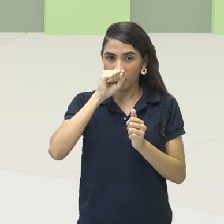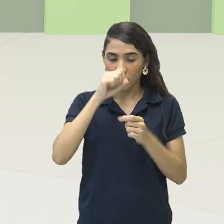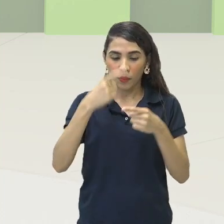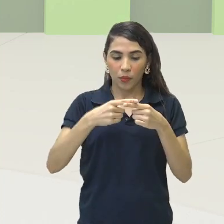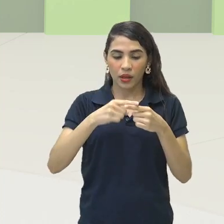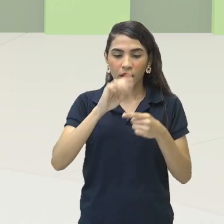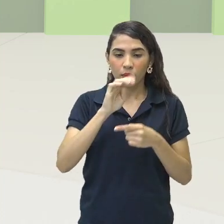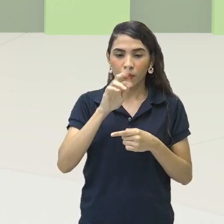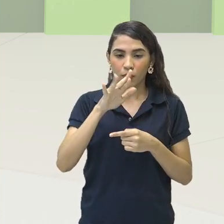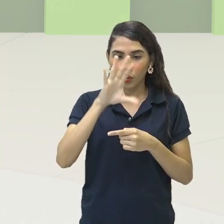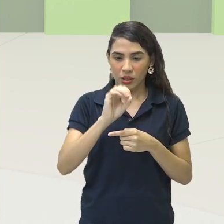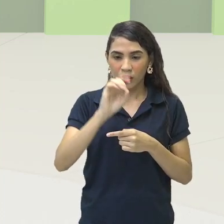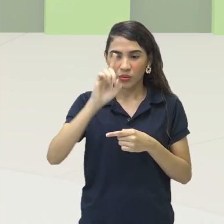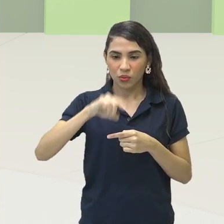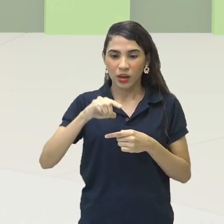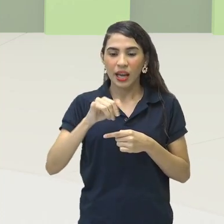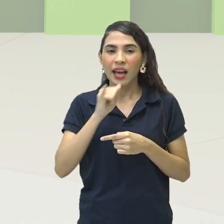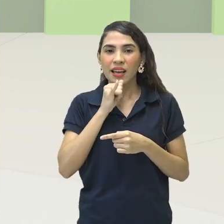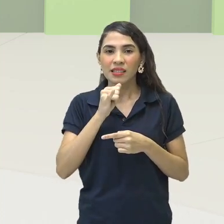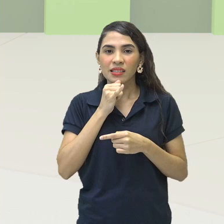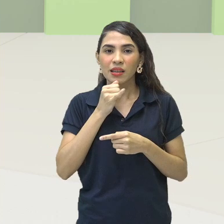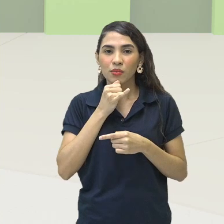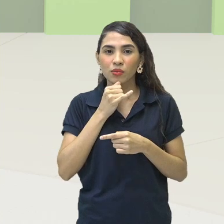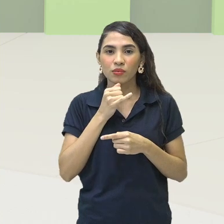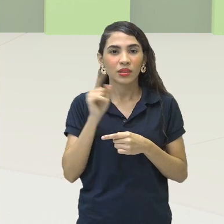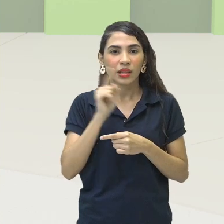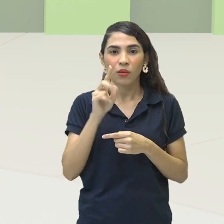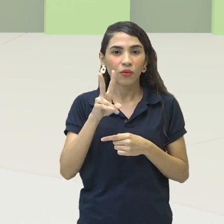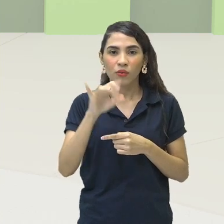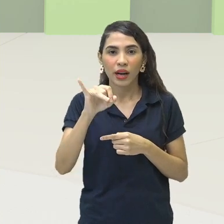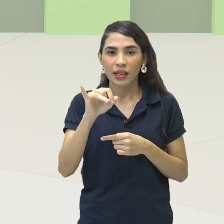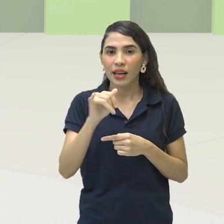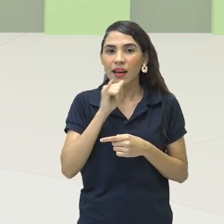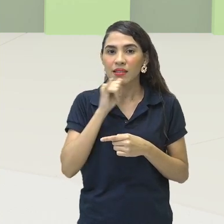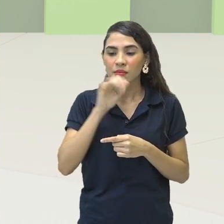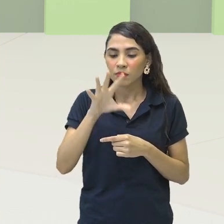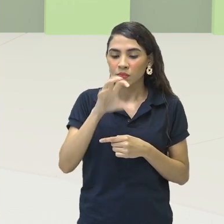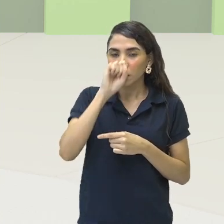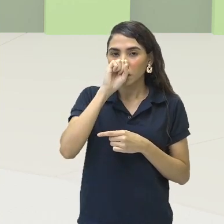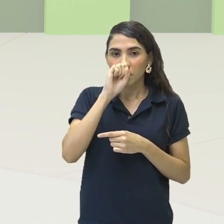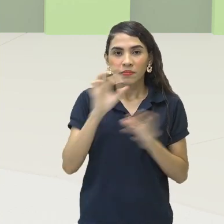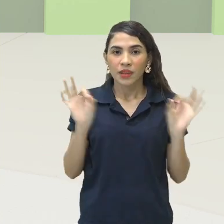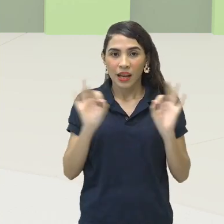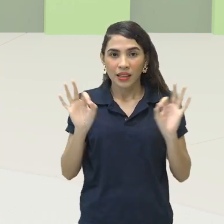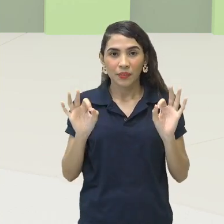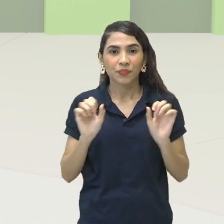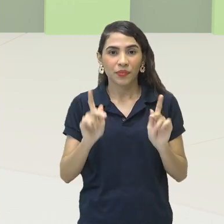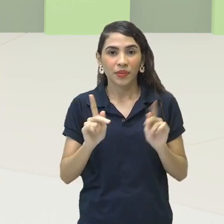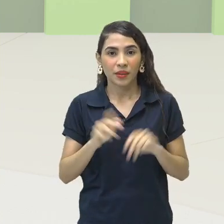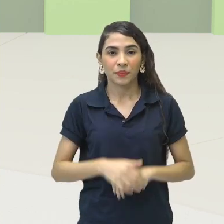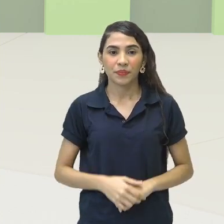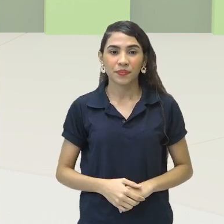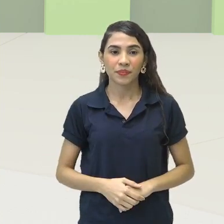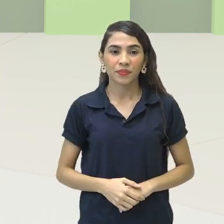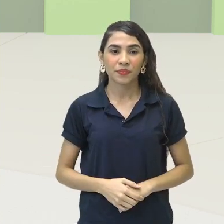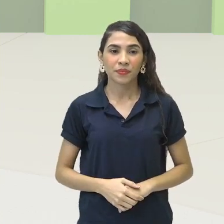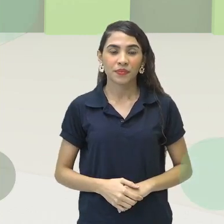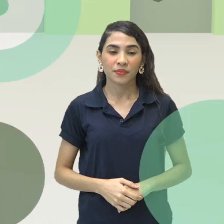butano, ele é inodoro, ou seja, você não vai sentir ali o cheiro, tá bom? Mas vamos adiante.